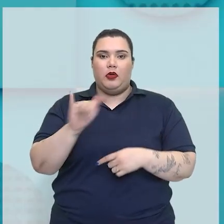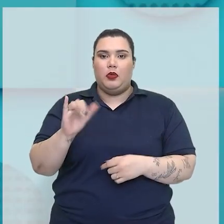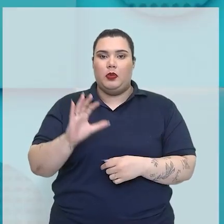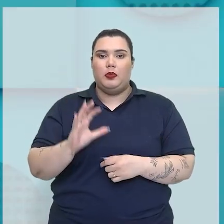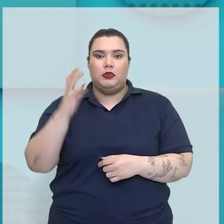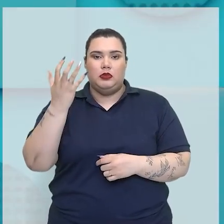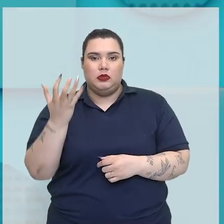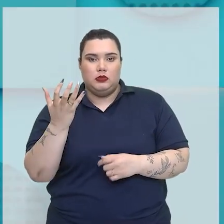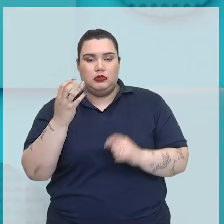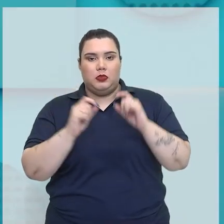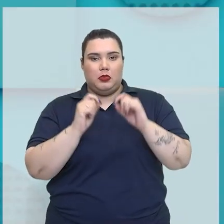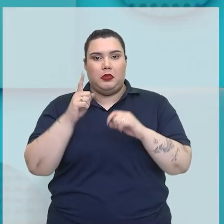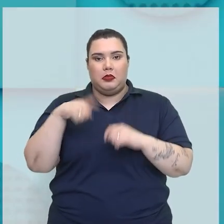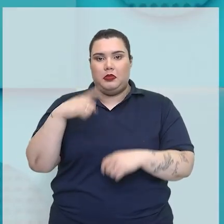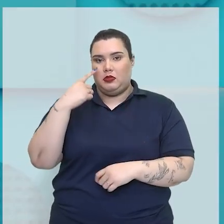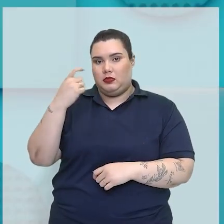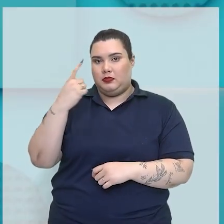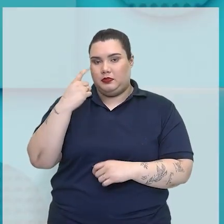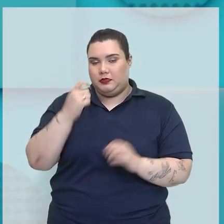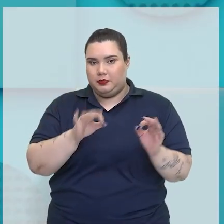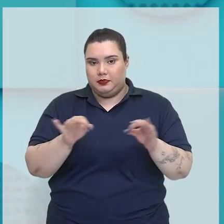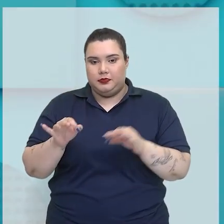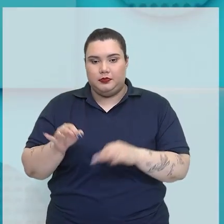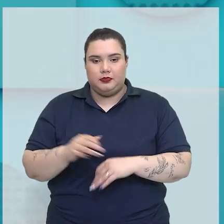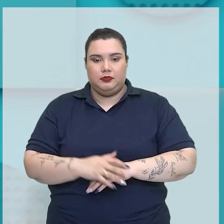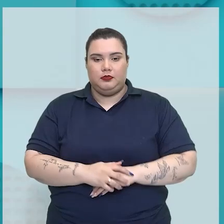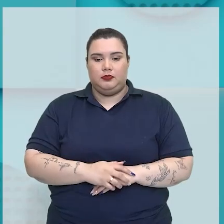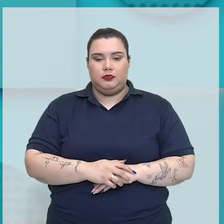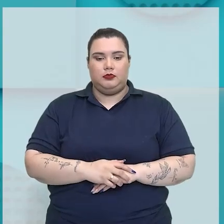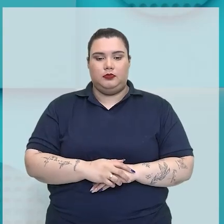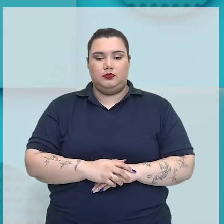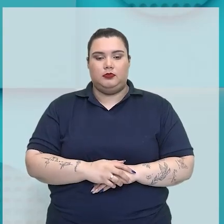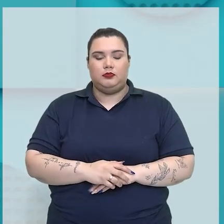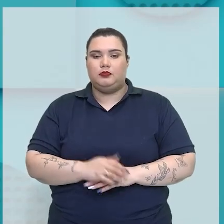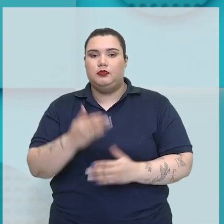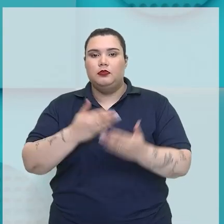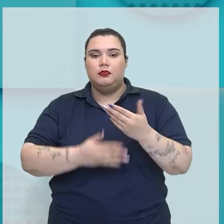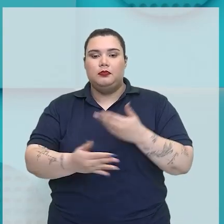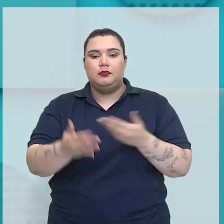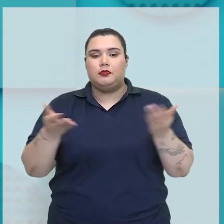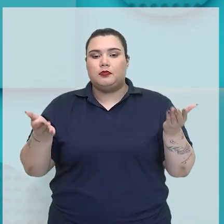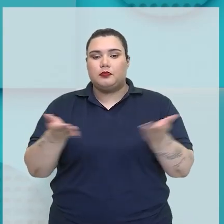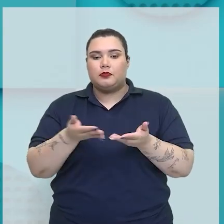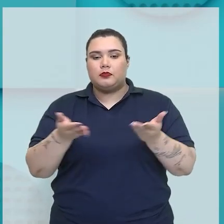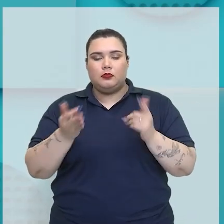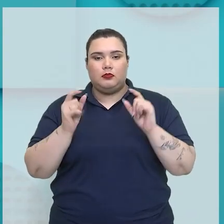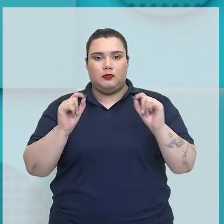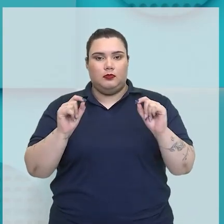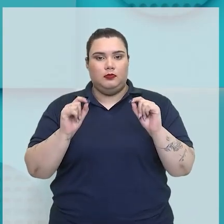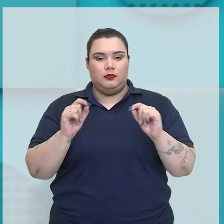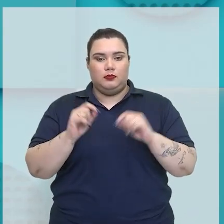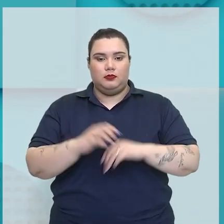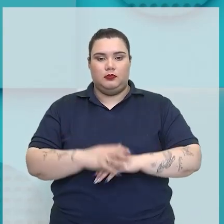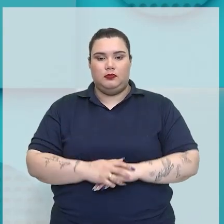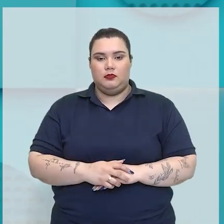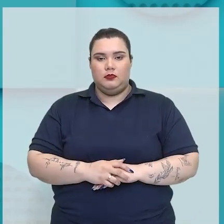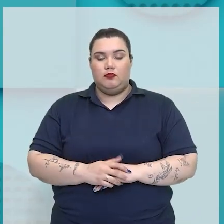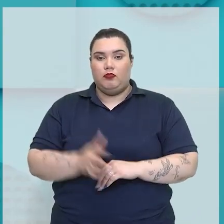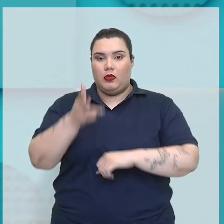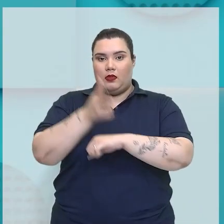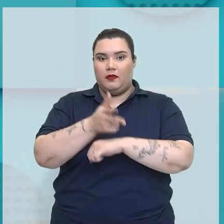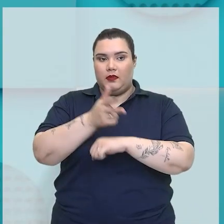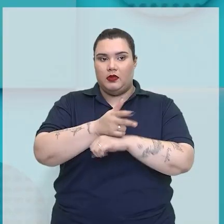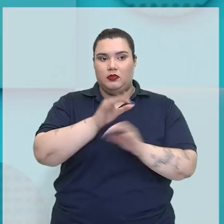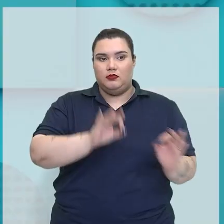forma interessante, tá? Então, vamos seguir agora para um vídeo, né, uma